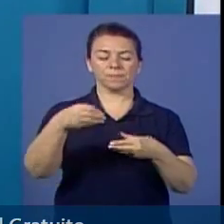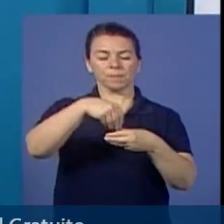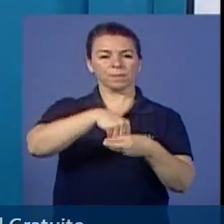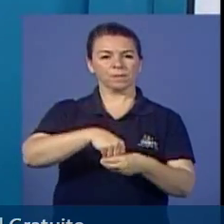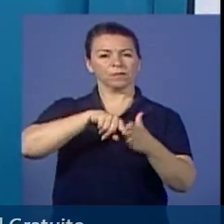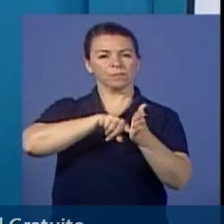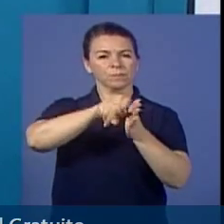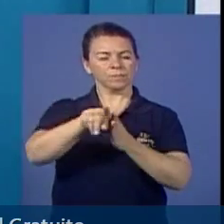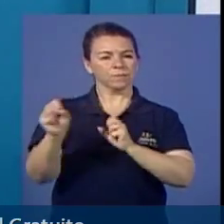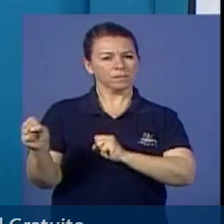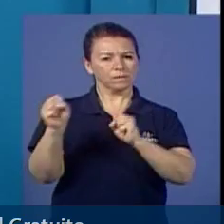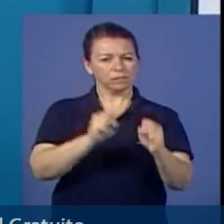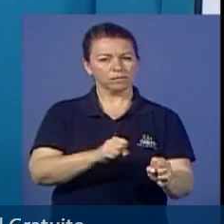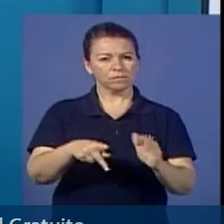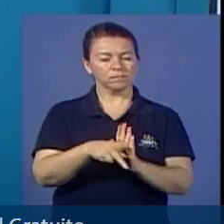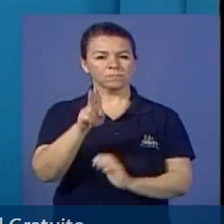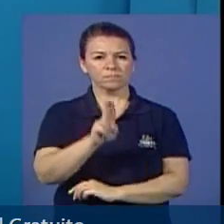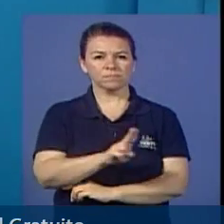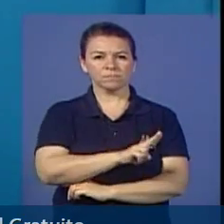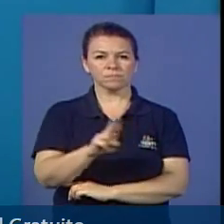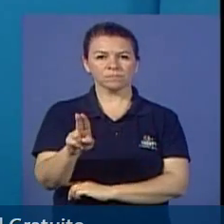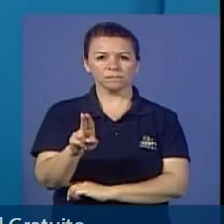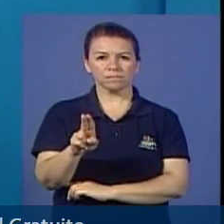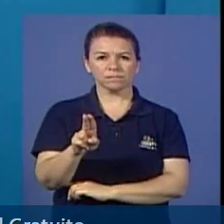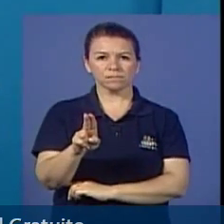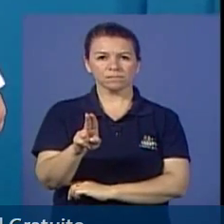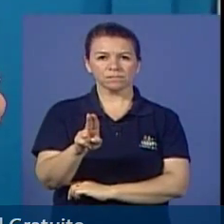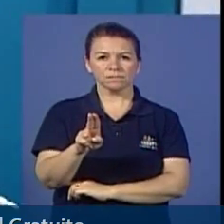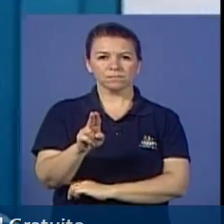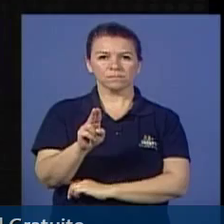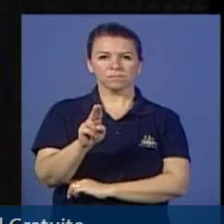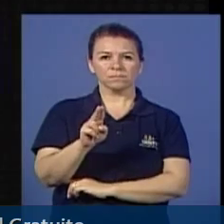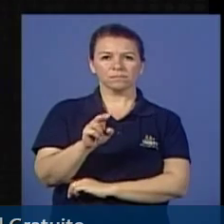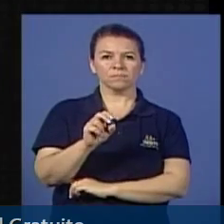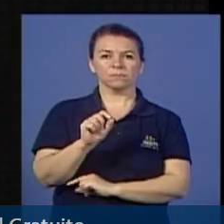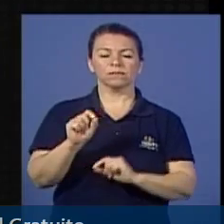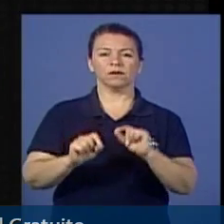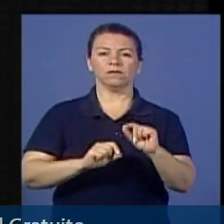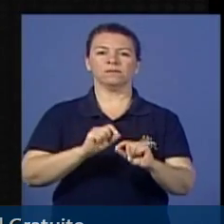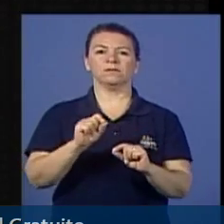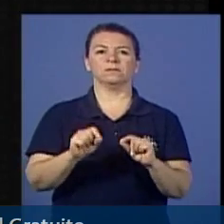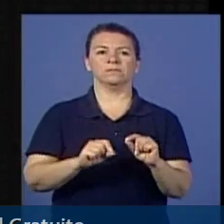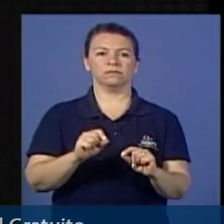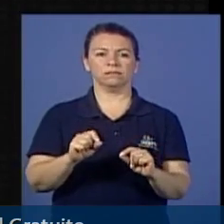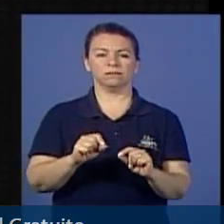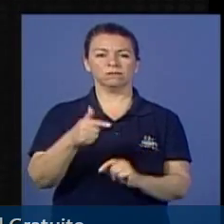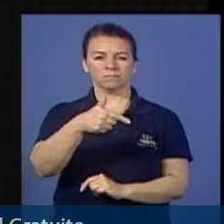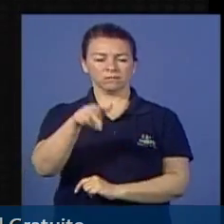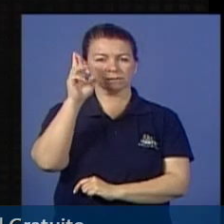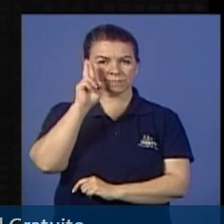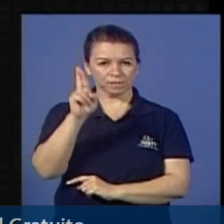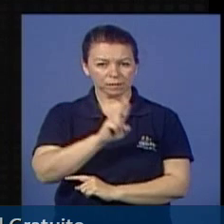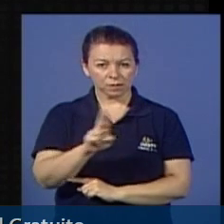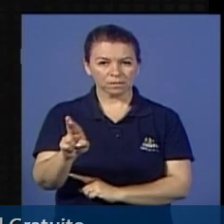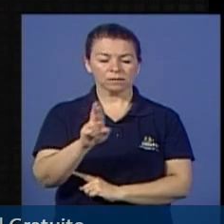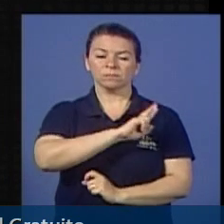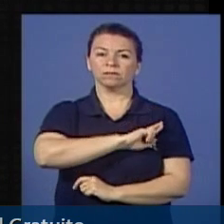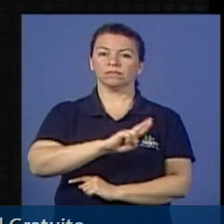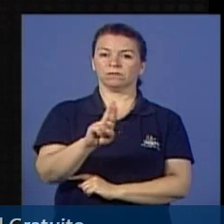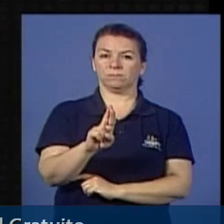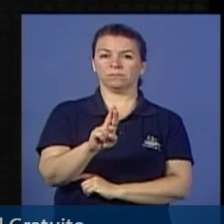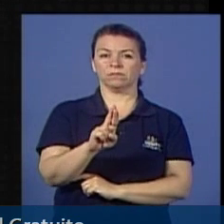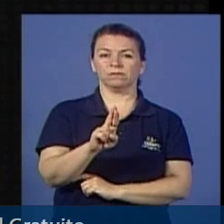questão de poder do próprio Papa que envolve religião. Quer ver? Olha aqui, ó. Então, além da razão religiosa, como o próprio Coruja está